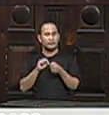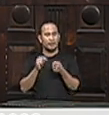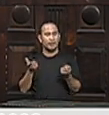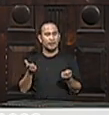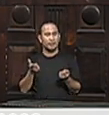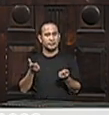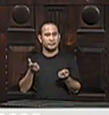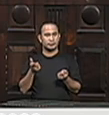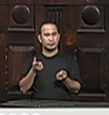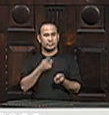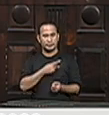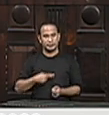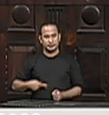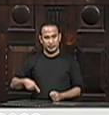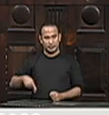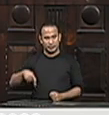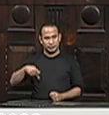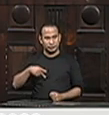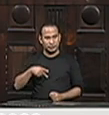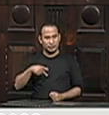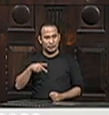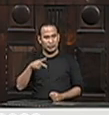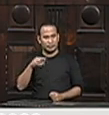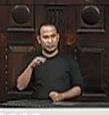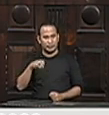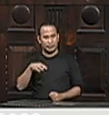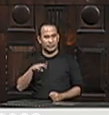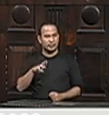Executivo envia a mensagem para esta casa,